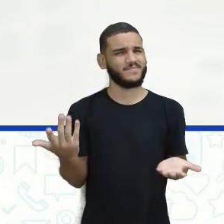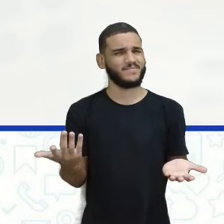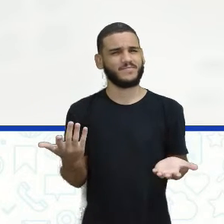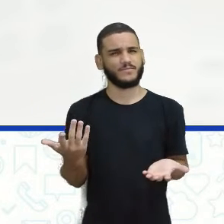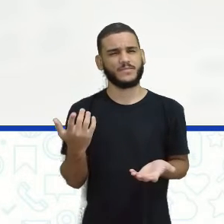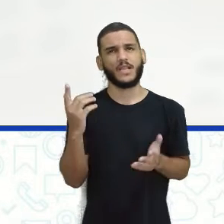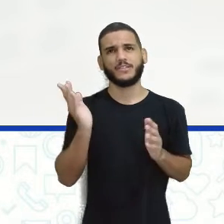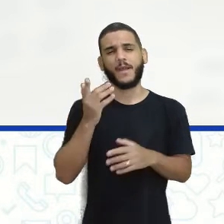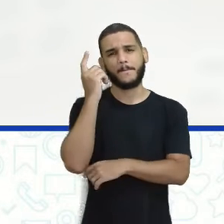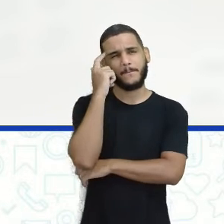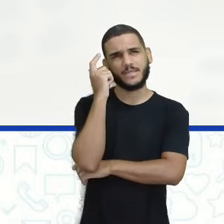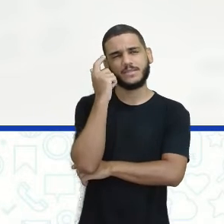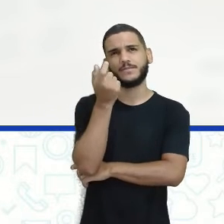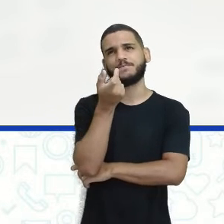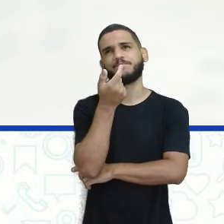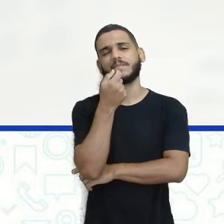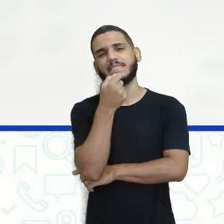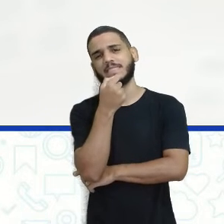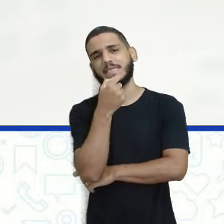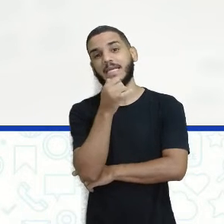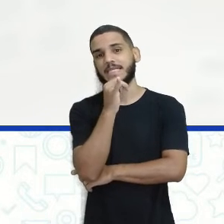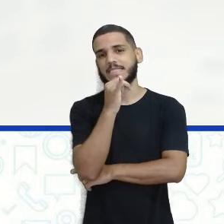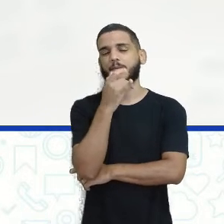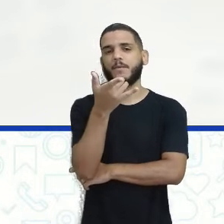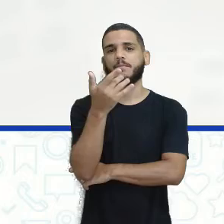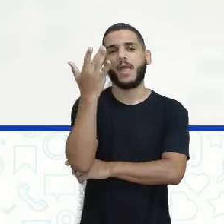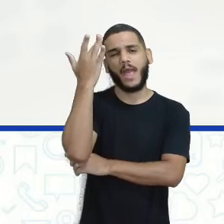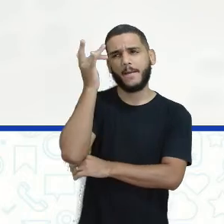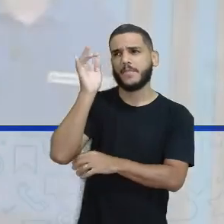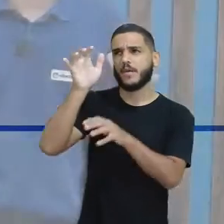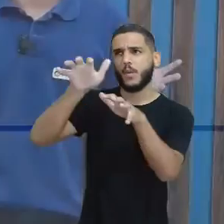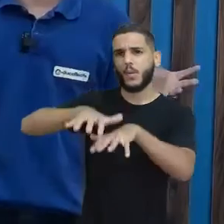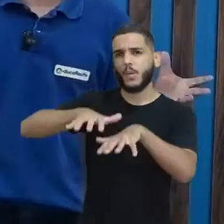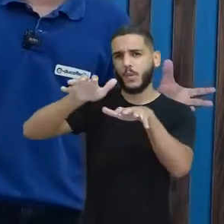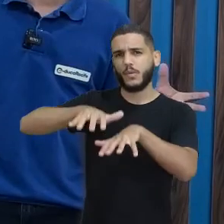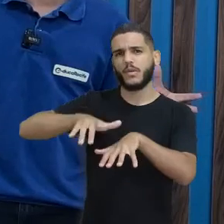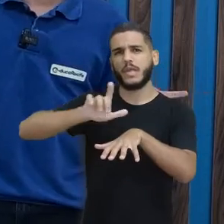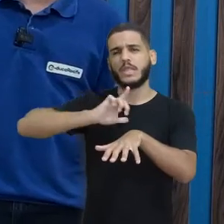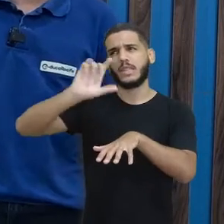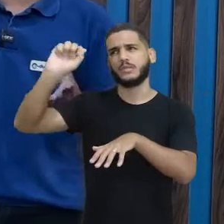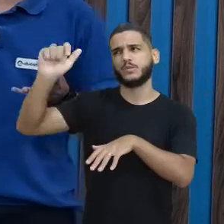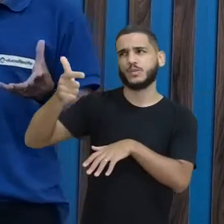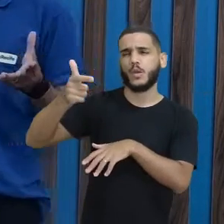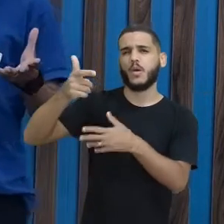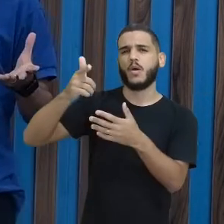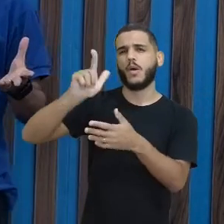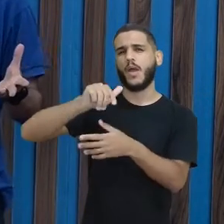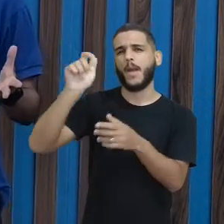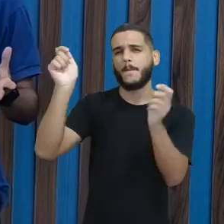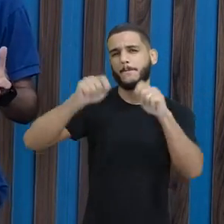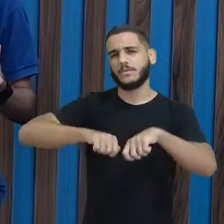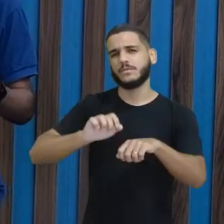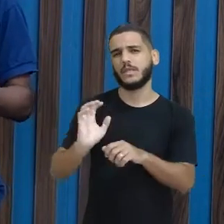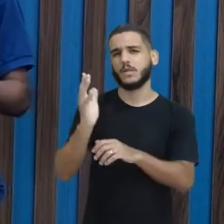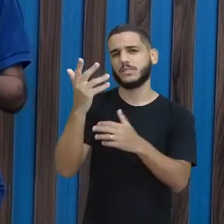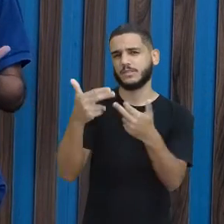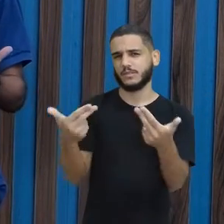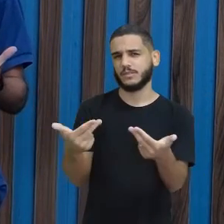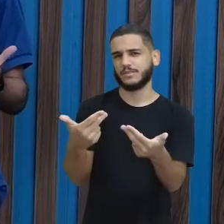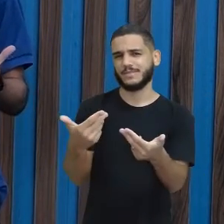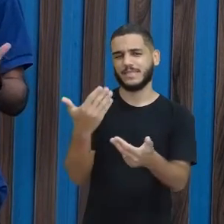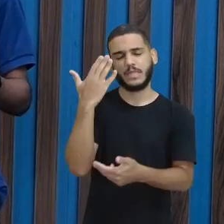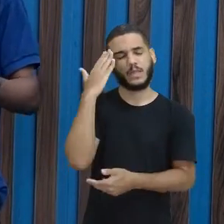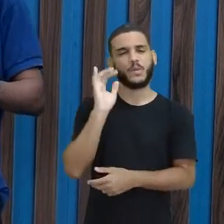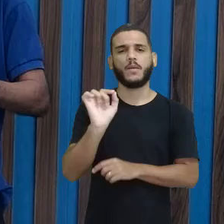pensou em uma chance? Será que amanhã vai chover? Será que vai fazer sol? É uma chance de acontecer algo, né? Você não sabe